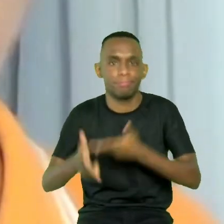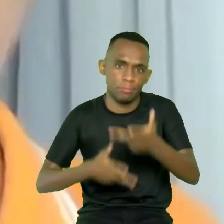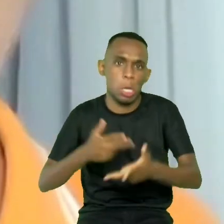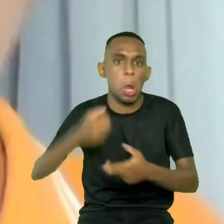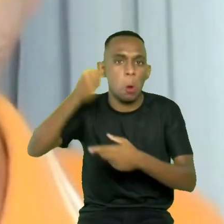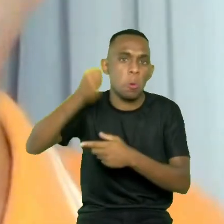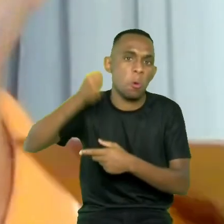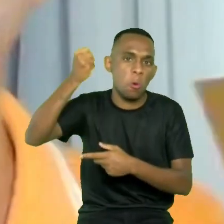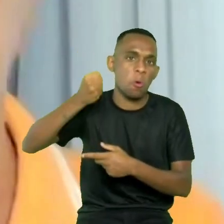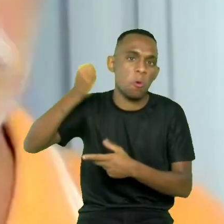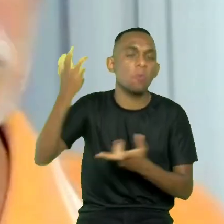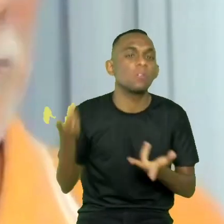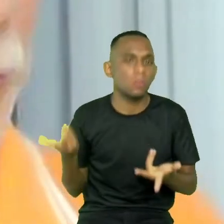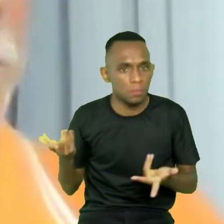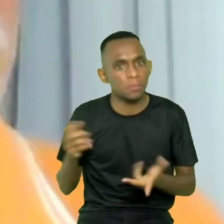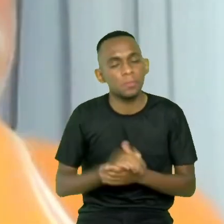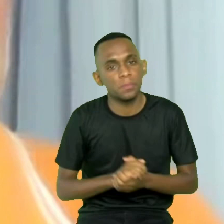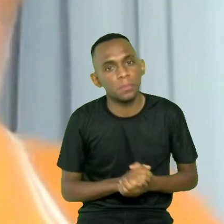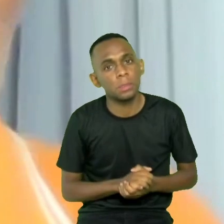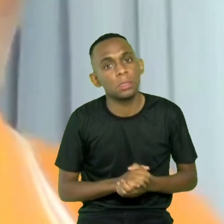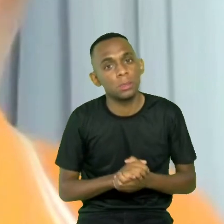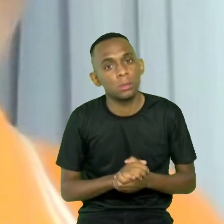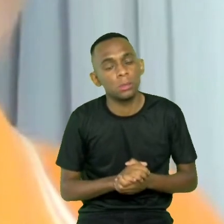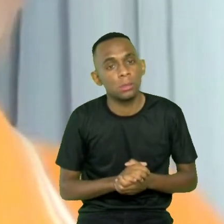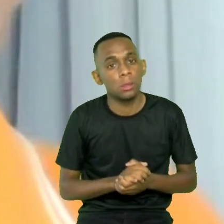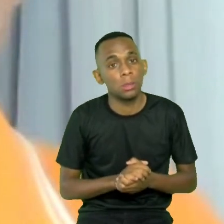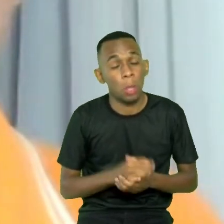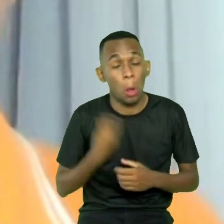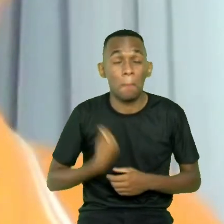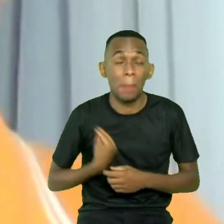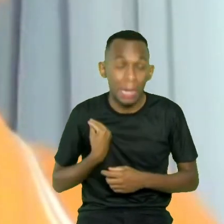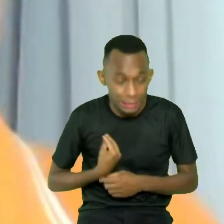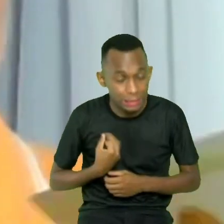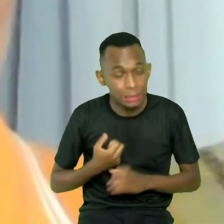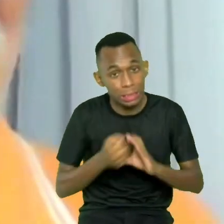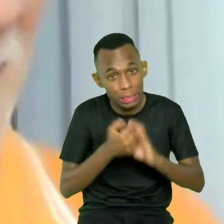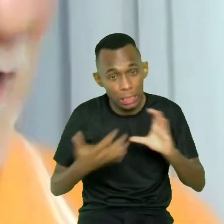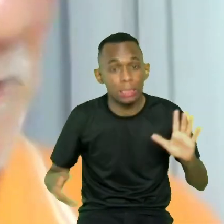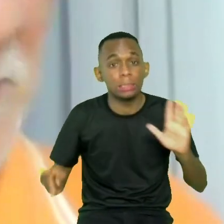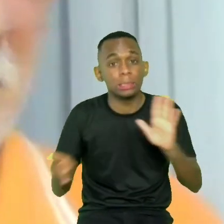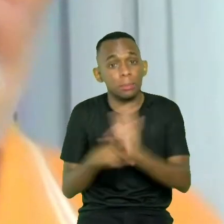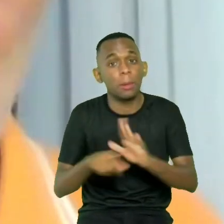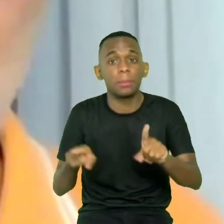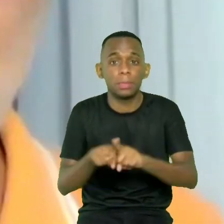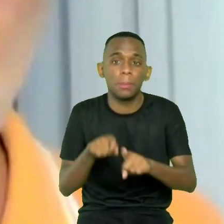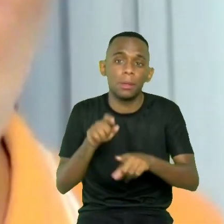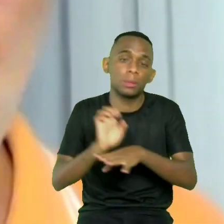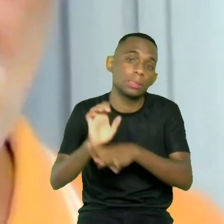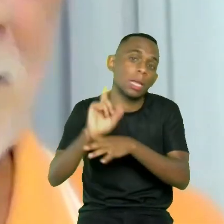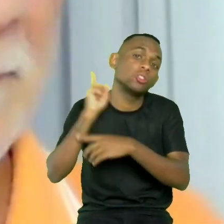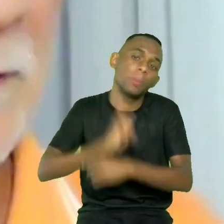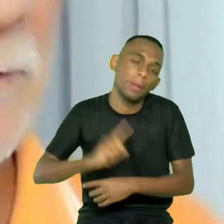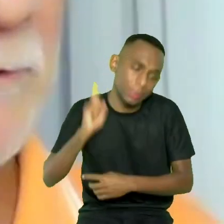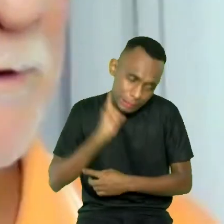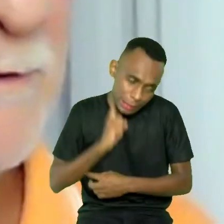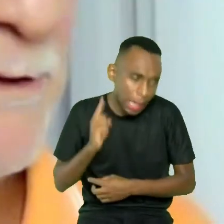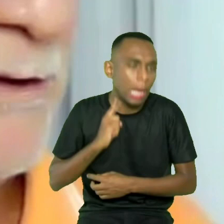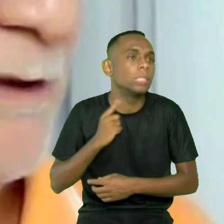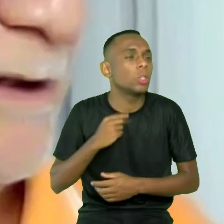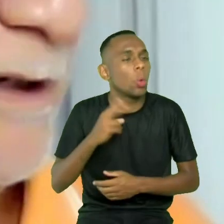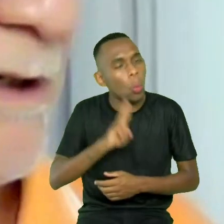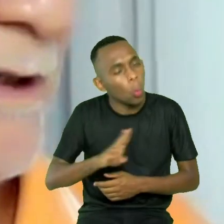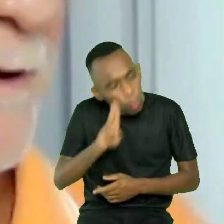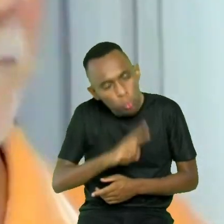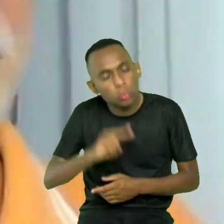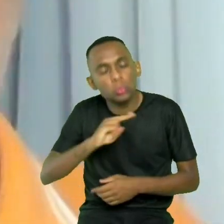faz. Outra coisa que está muito presente em mim é a mineirice, a mineiridade. Então, assim,